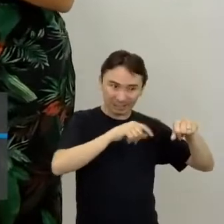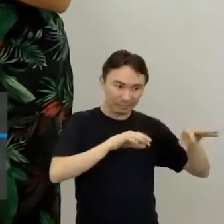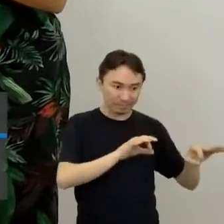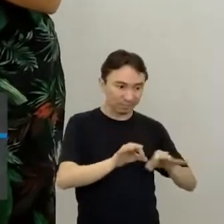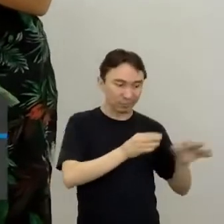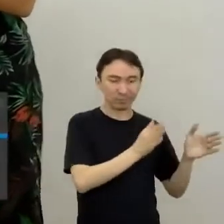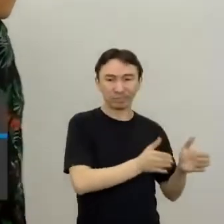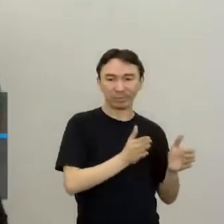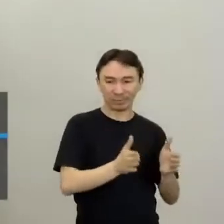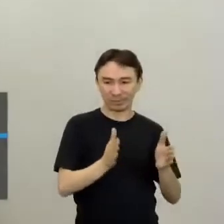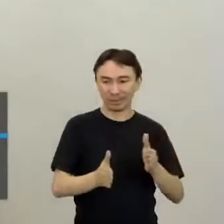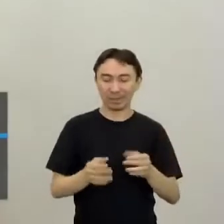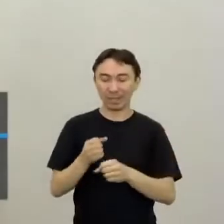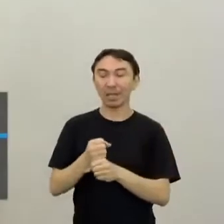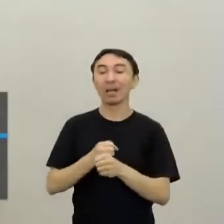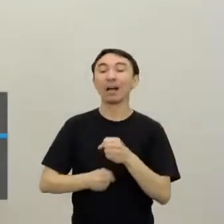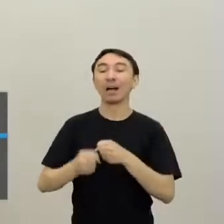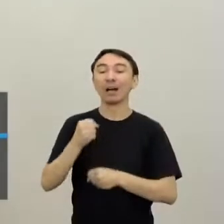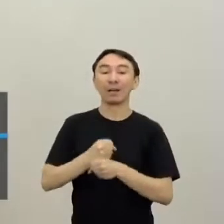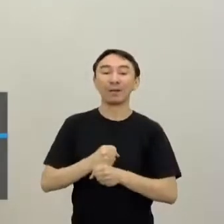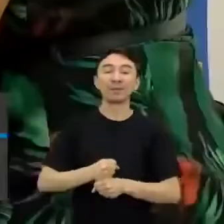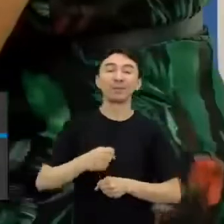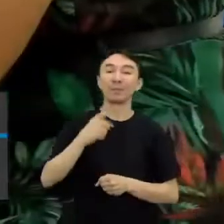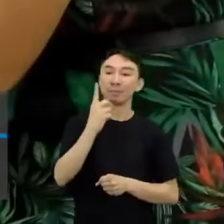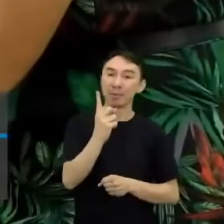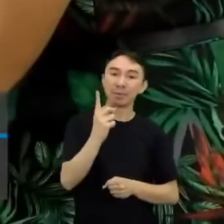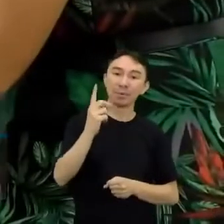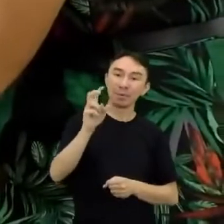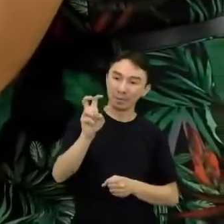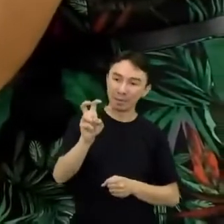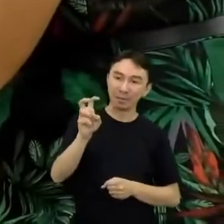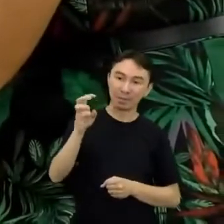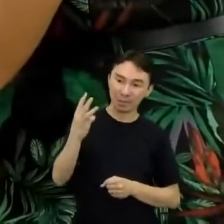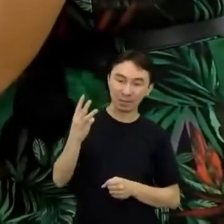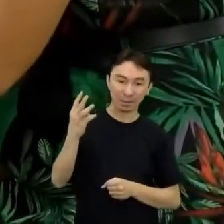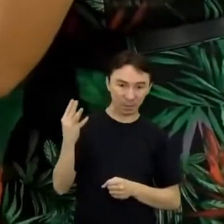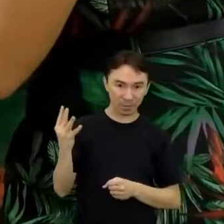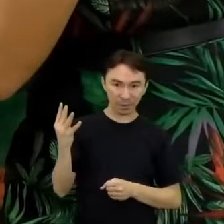1534, nós temos uma forma de organização